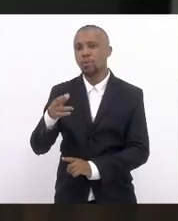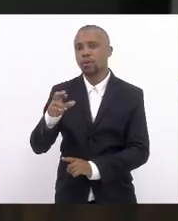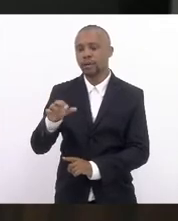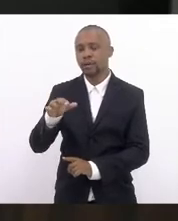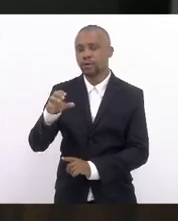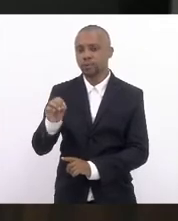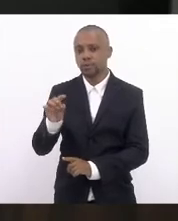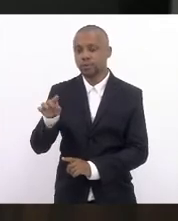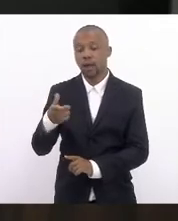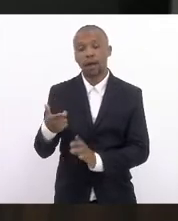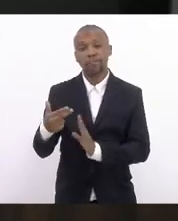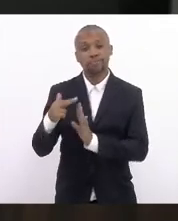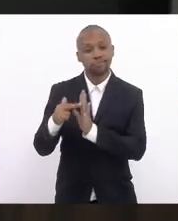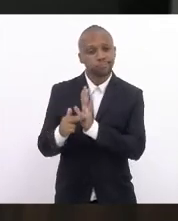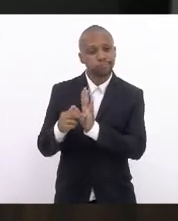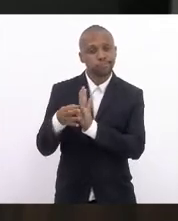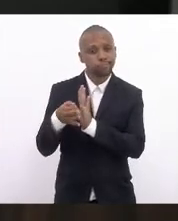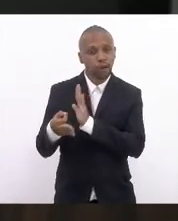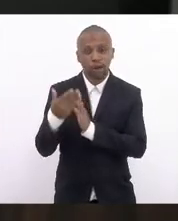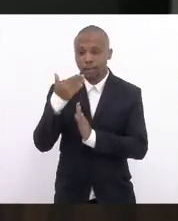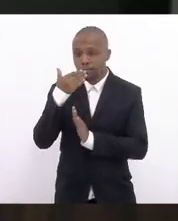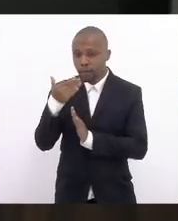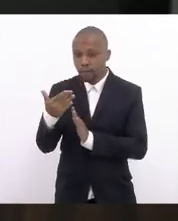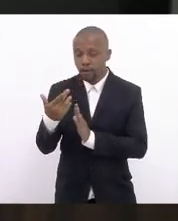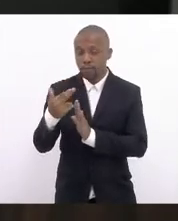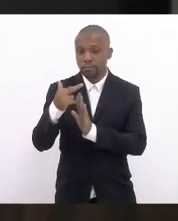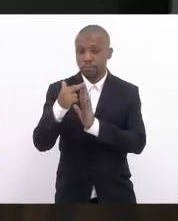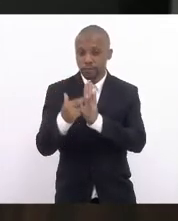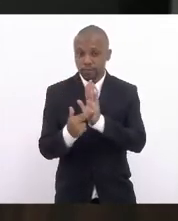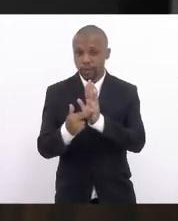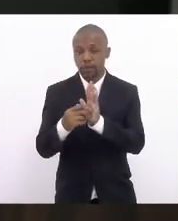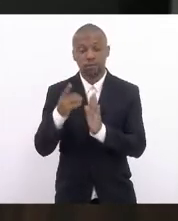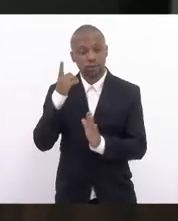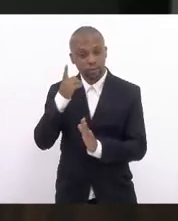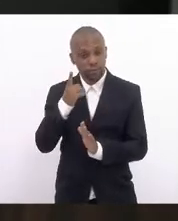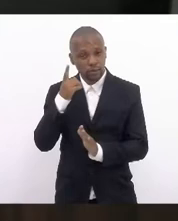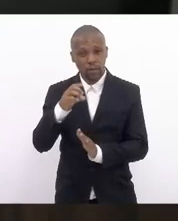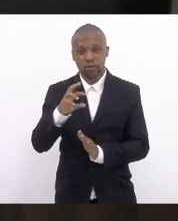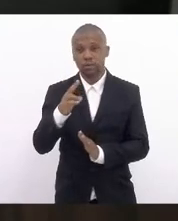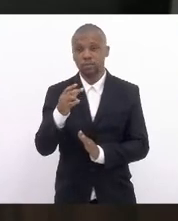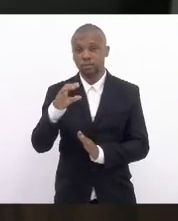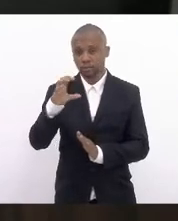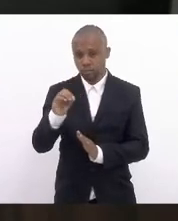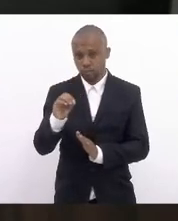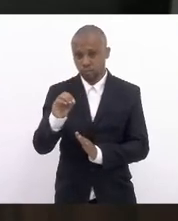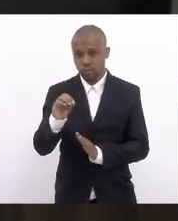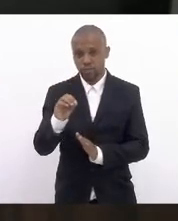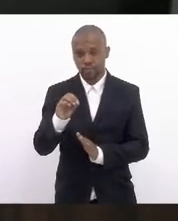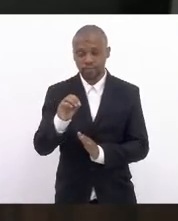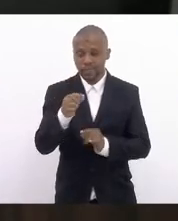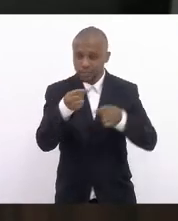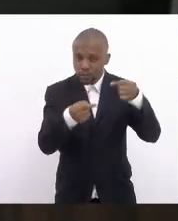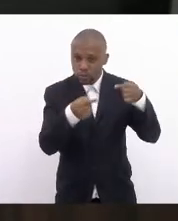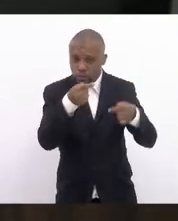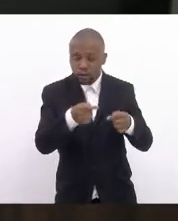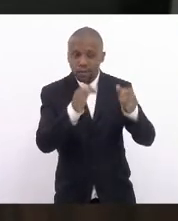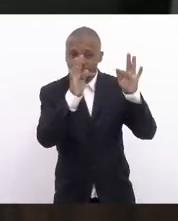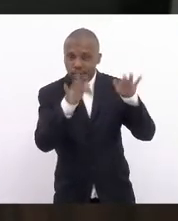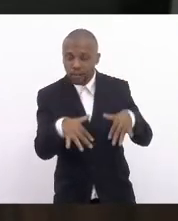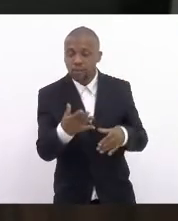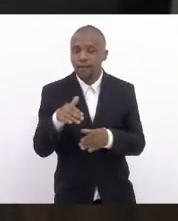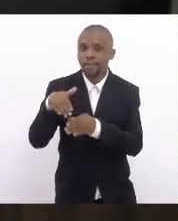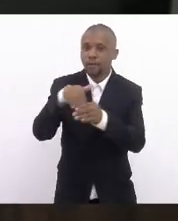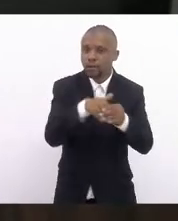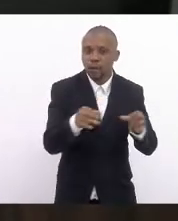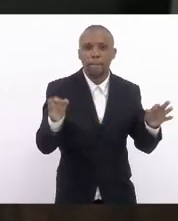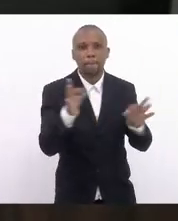de Normas Internas e Proposições Externas, favorável, relator deputado Chico Machado. Em discussão, não havendo quem queira discutir, encerrada a discussão, em votação, os senhores que